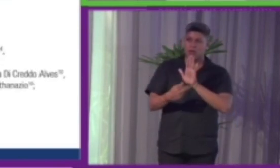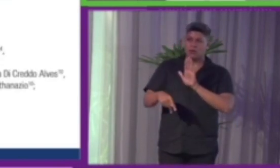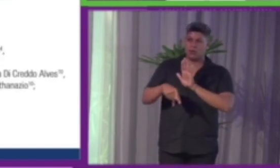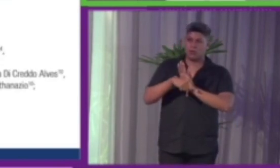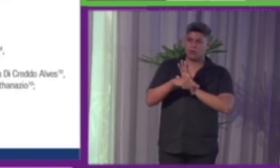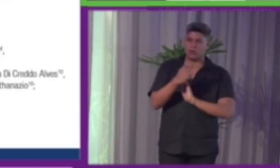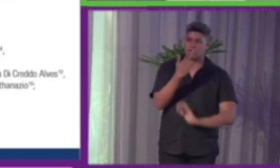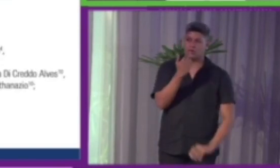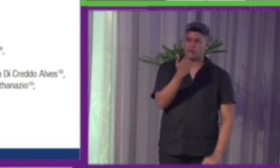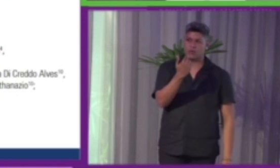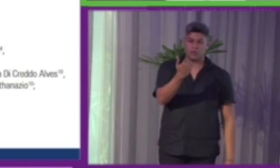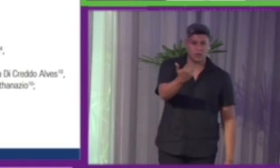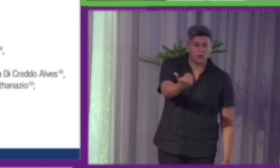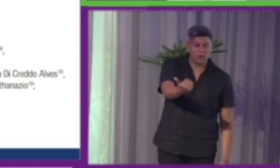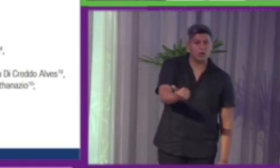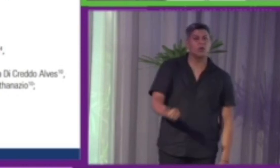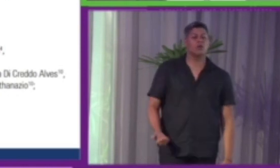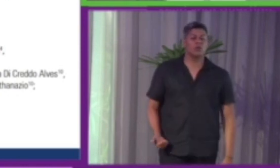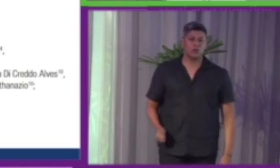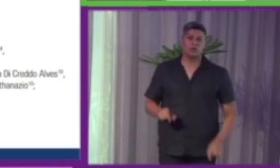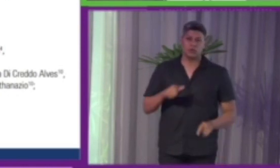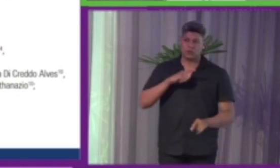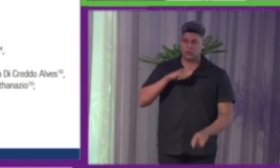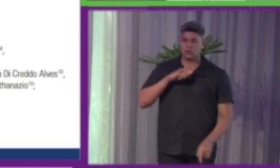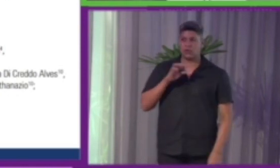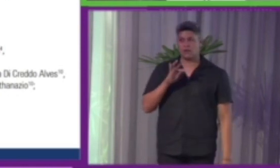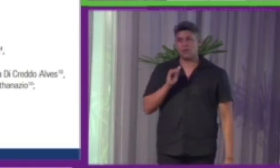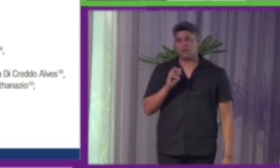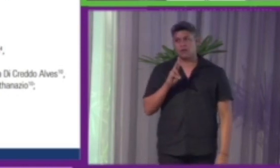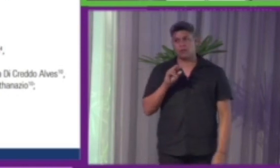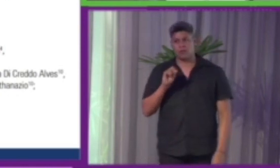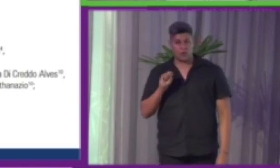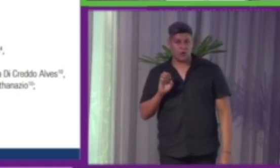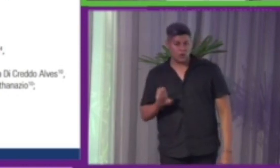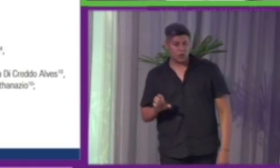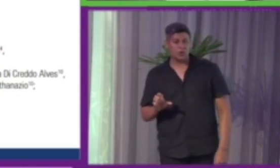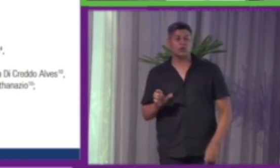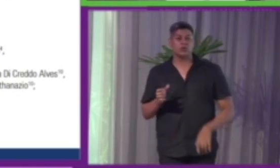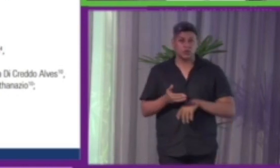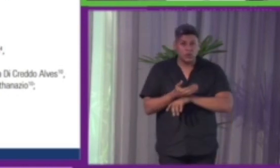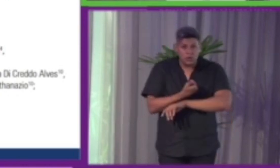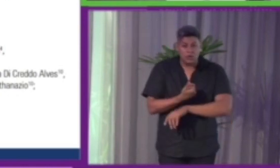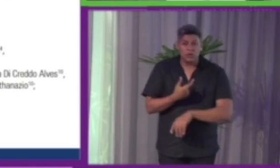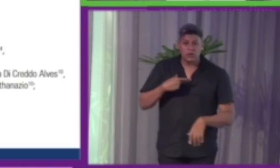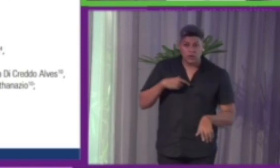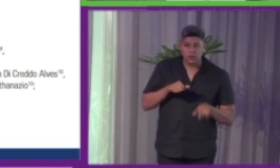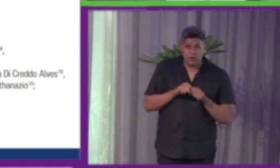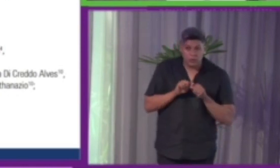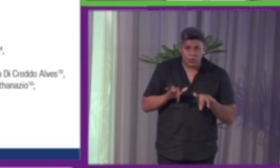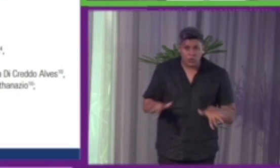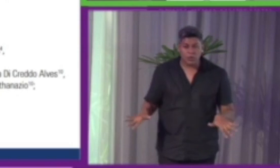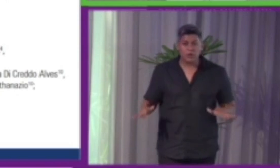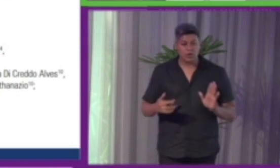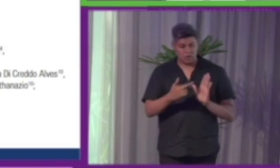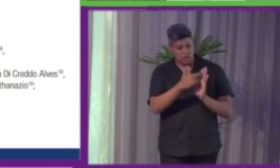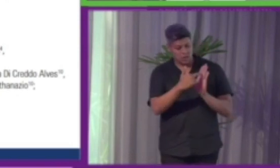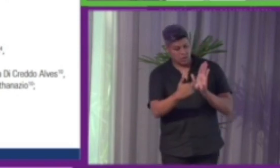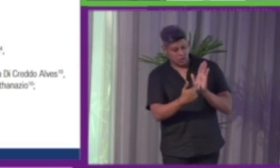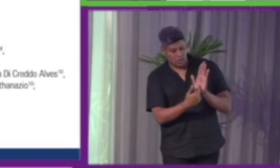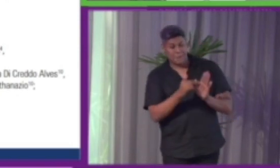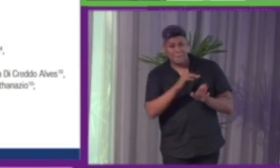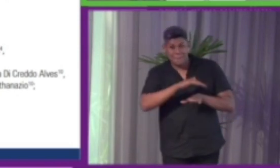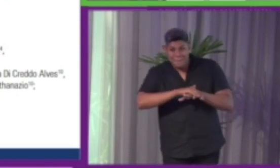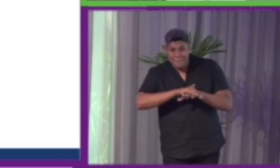nutricional dos pacientes com fibrose cística, e mais recentemente a gente teve a publicação de uma diretriz